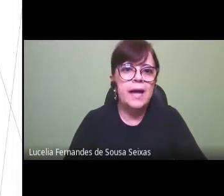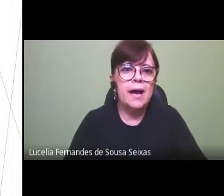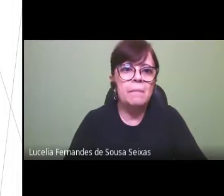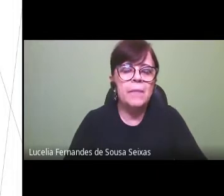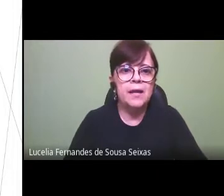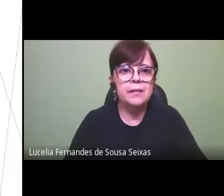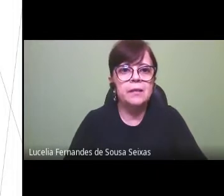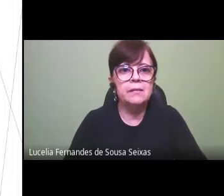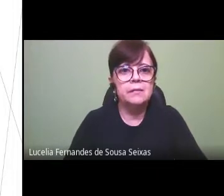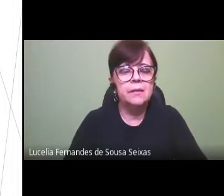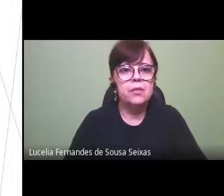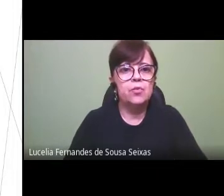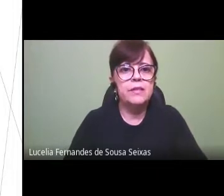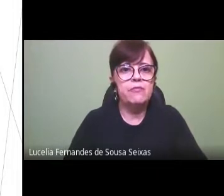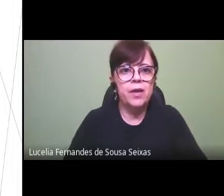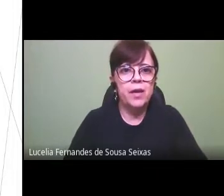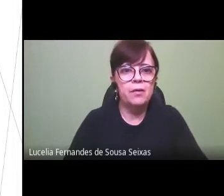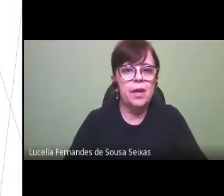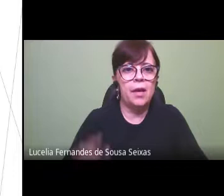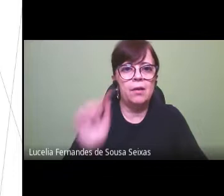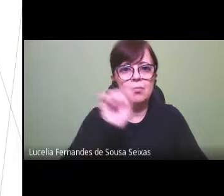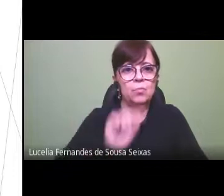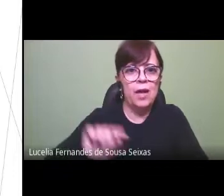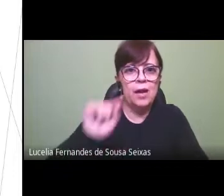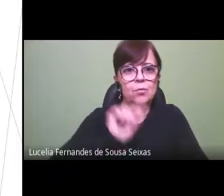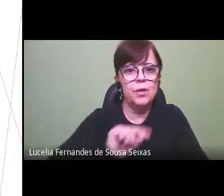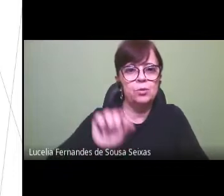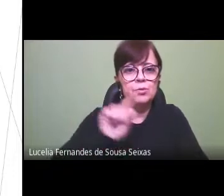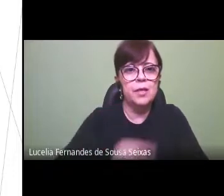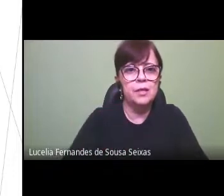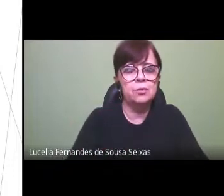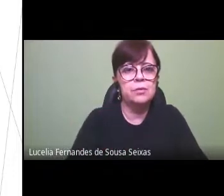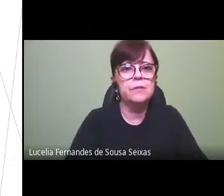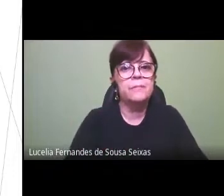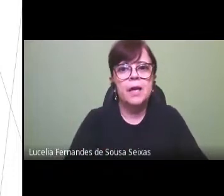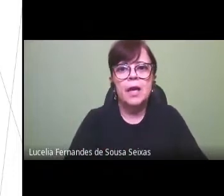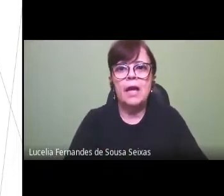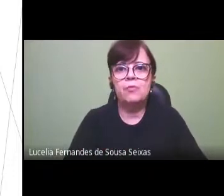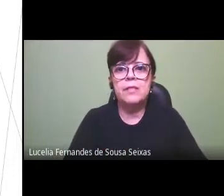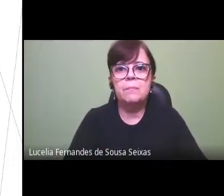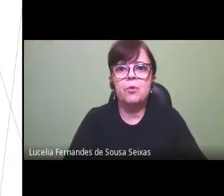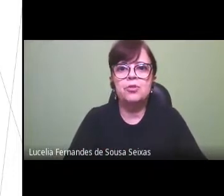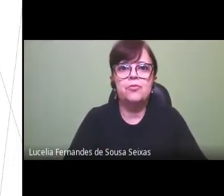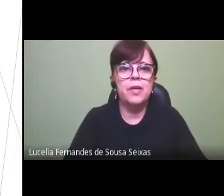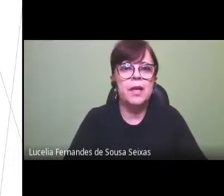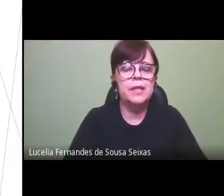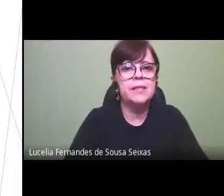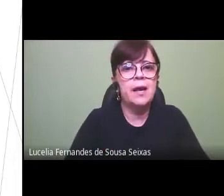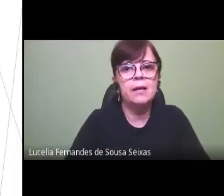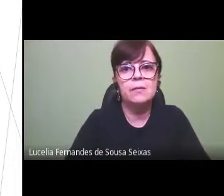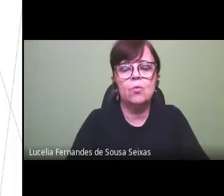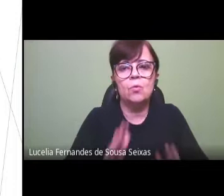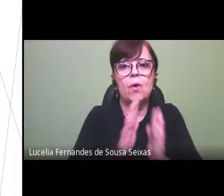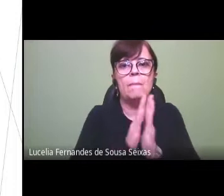quando está aberta, você vê um buraco entre os dedos. Aí você pode ver que